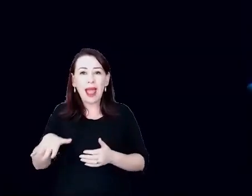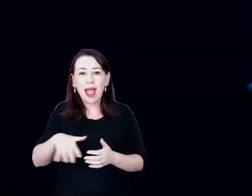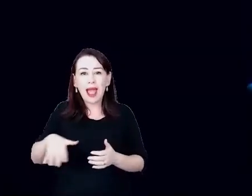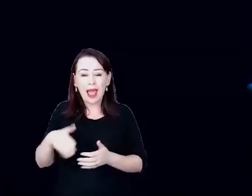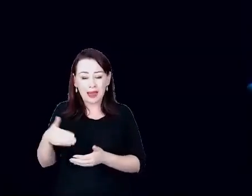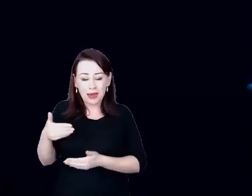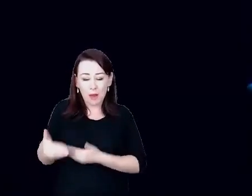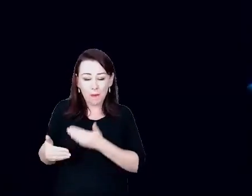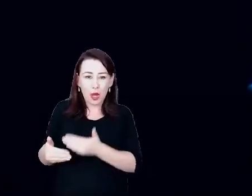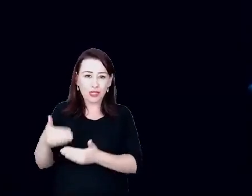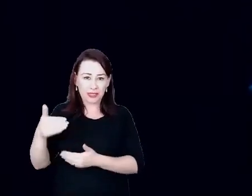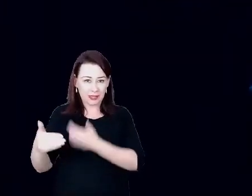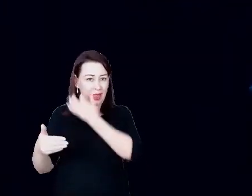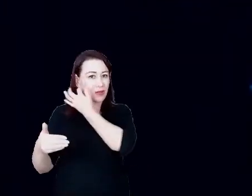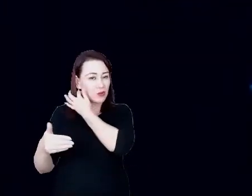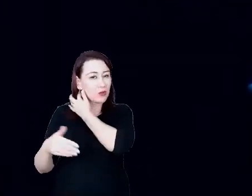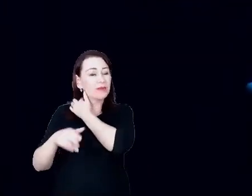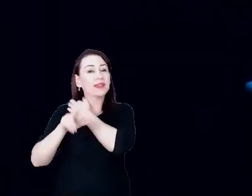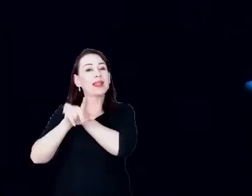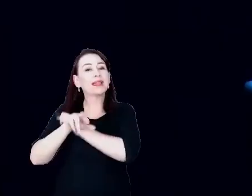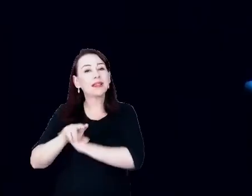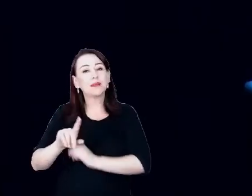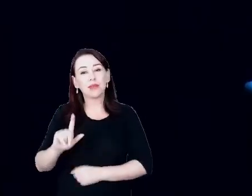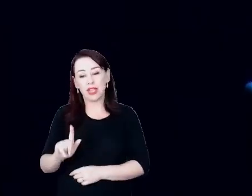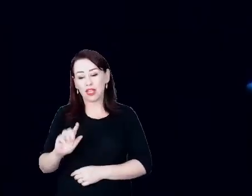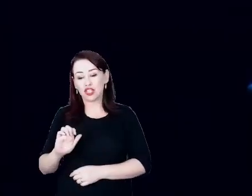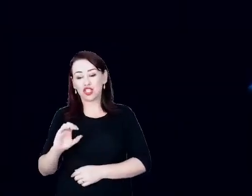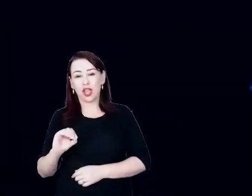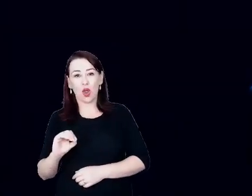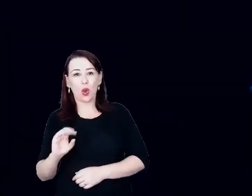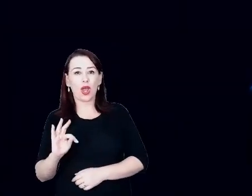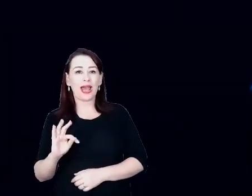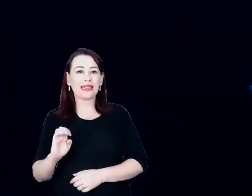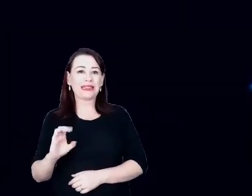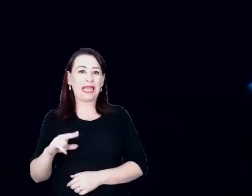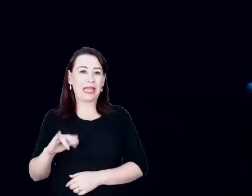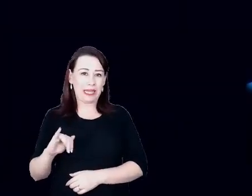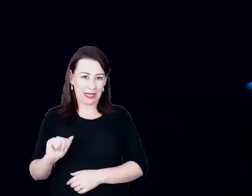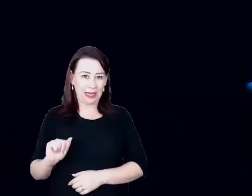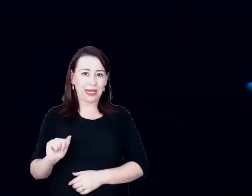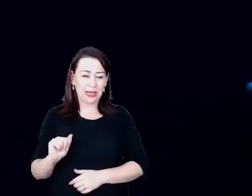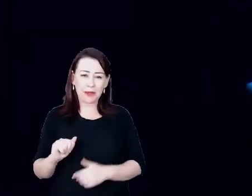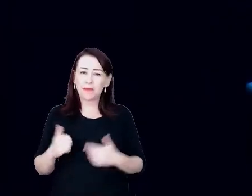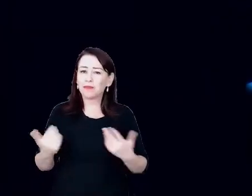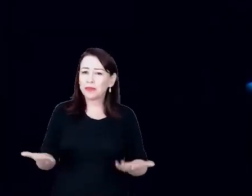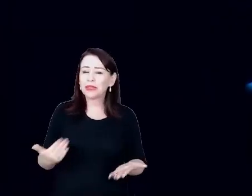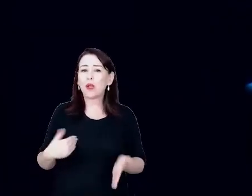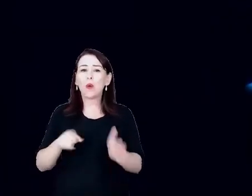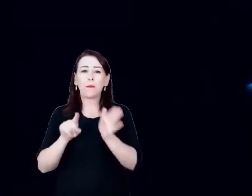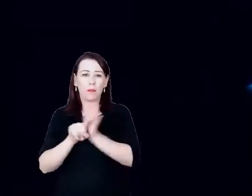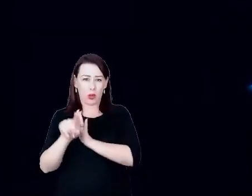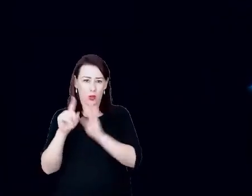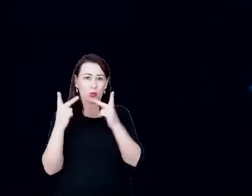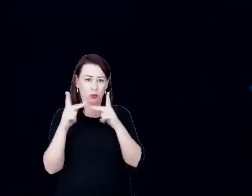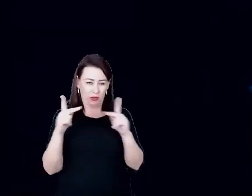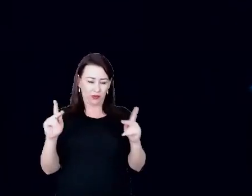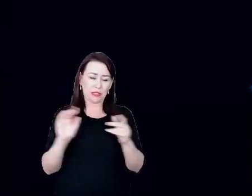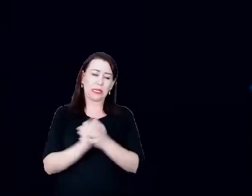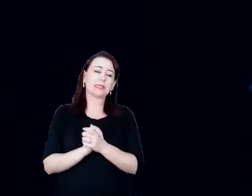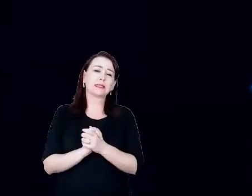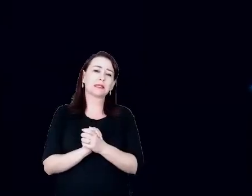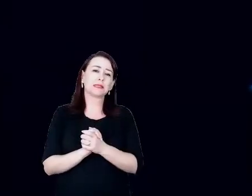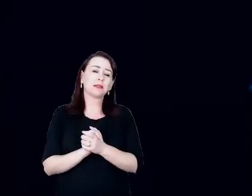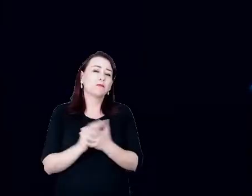colocaram, e geotecnia, né? Então, eu queria saber de vocês, na visão de vocês, como isso